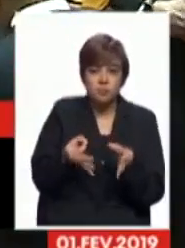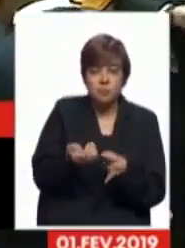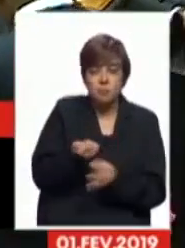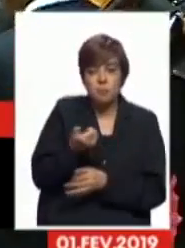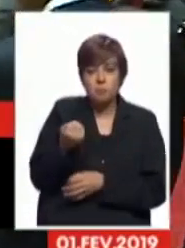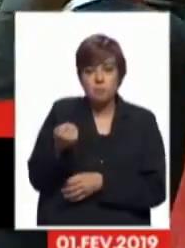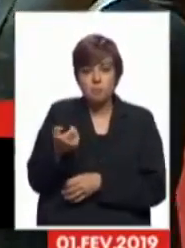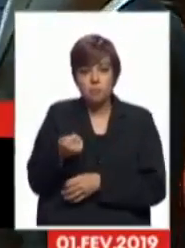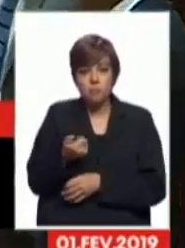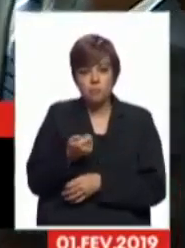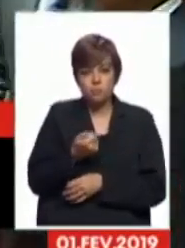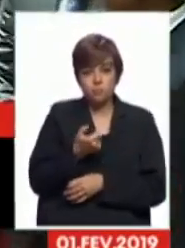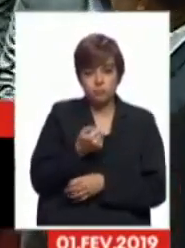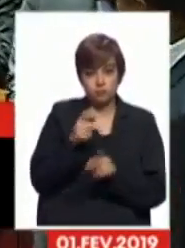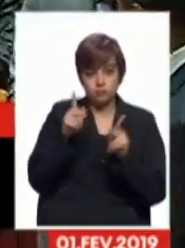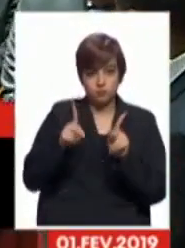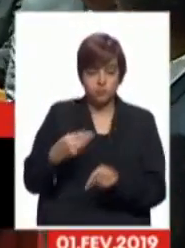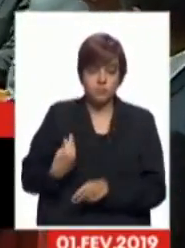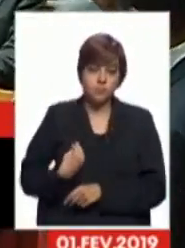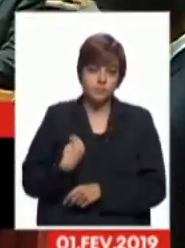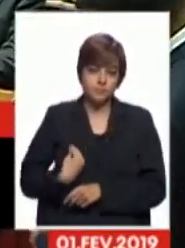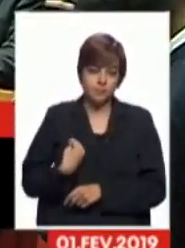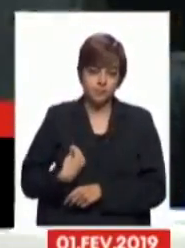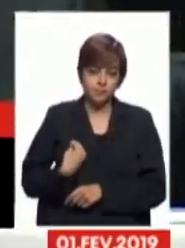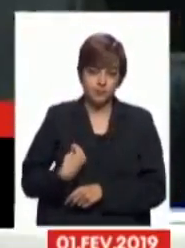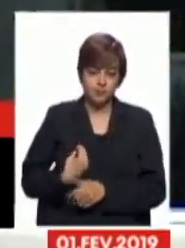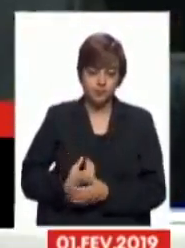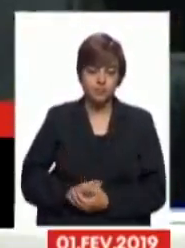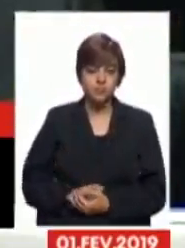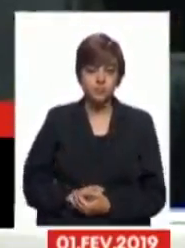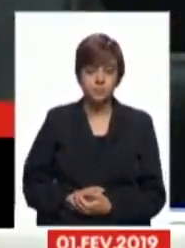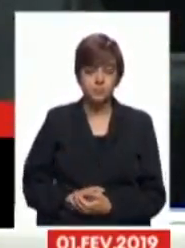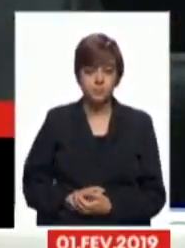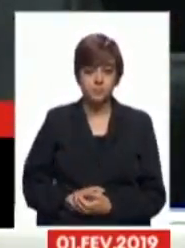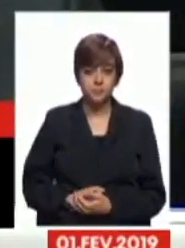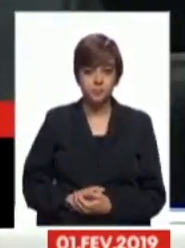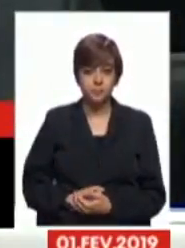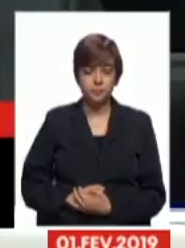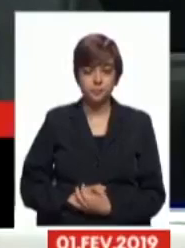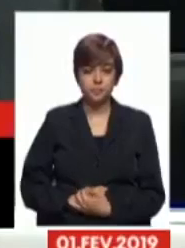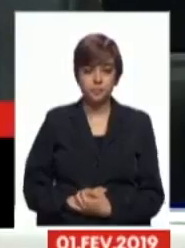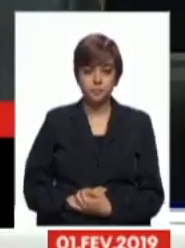entre os deputados presentes é suficiente já.